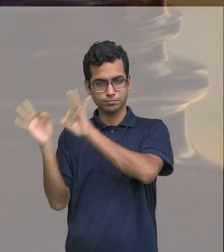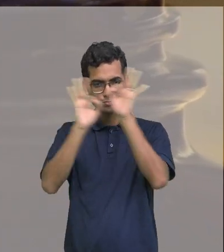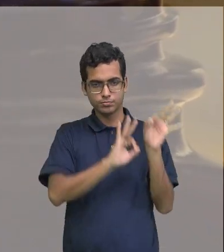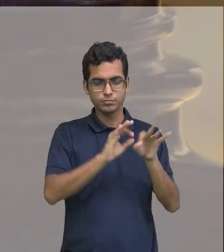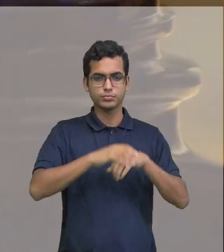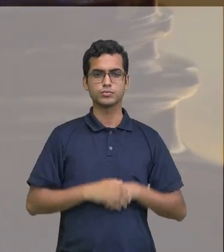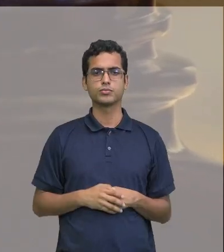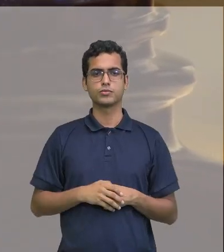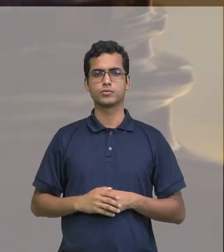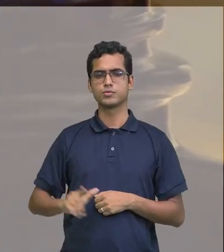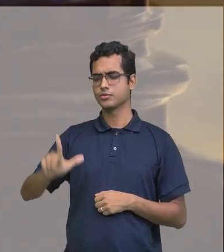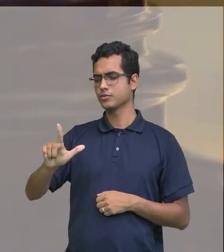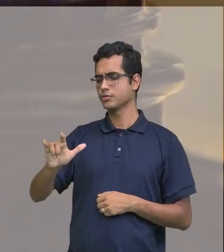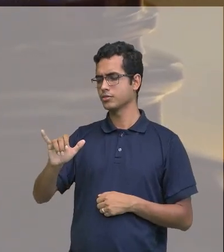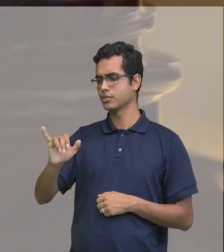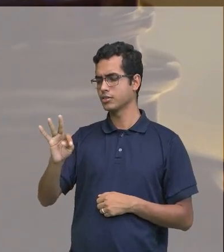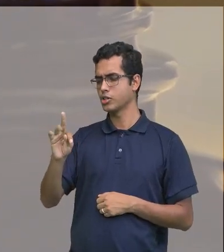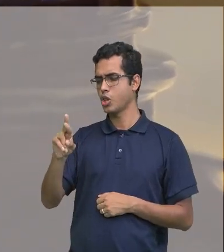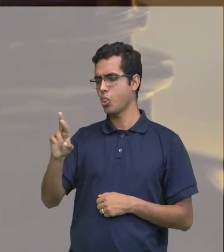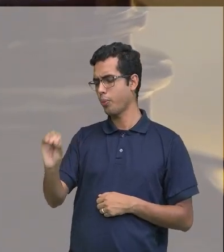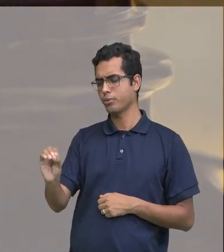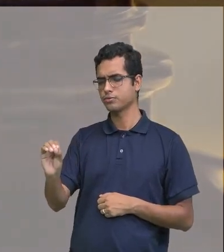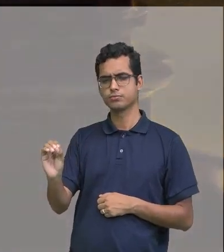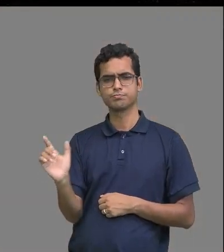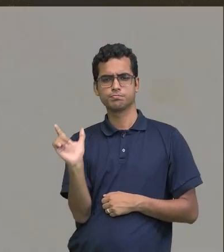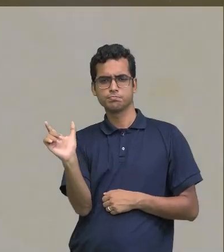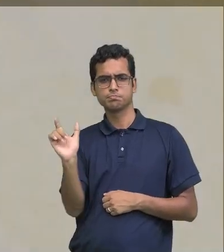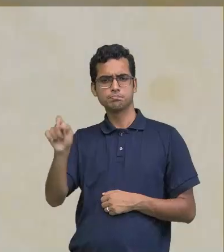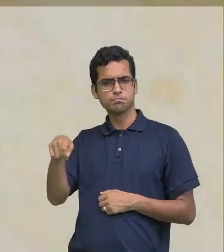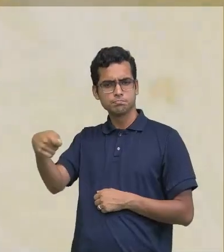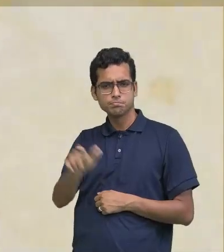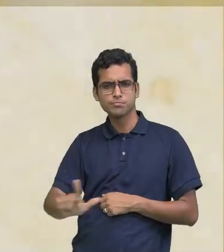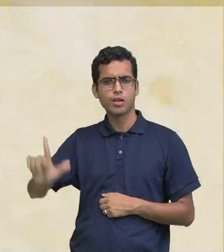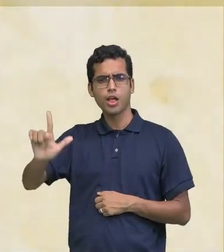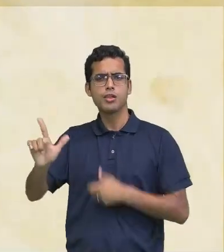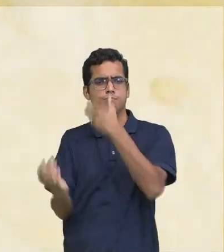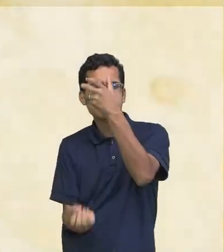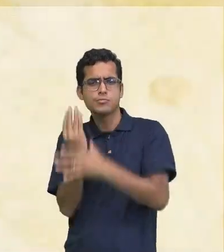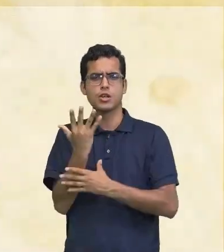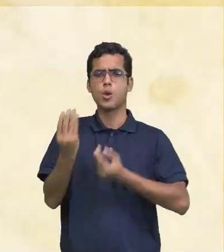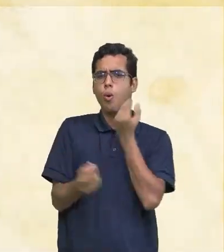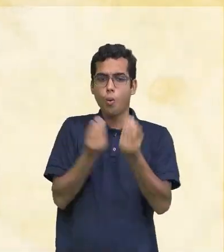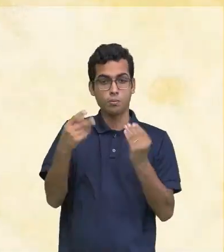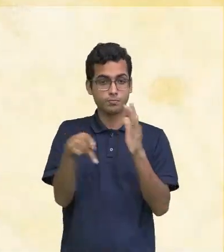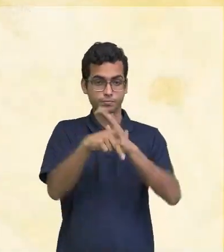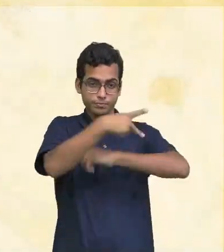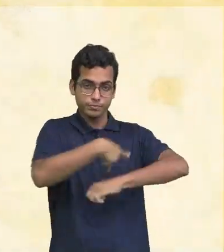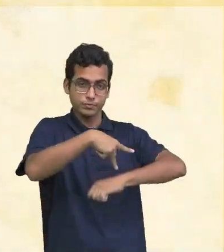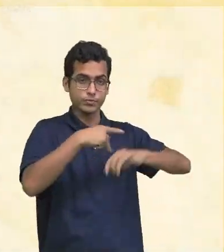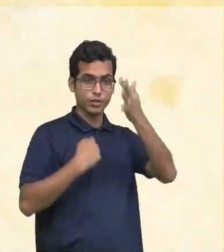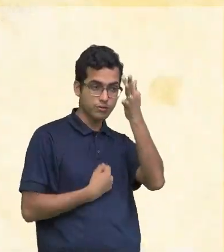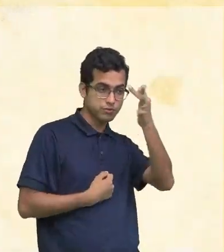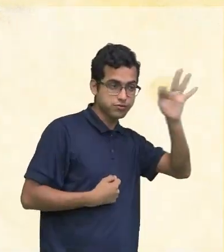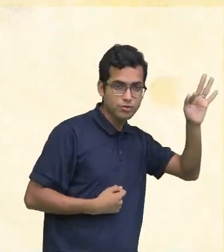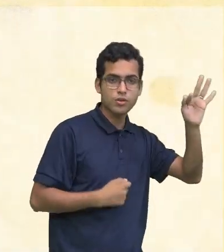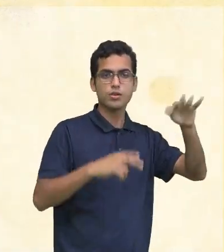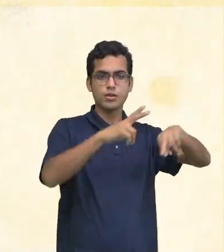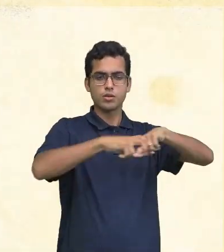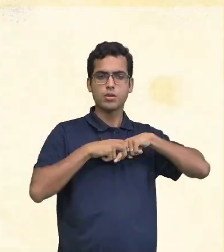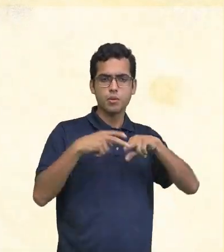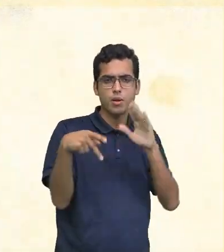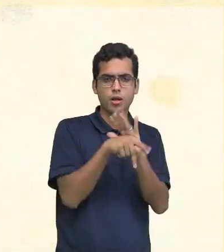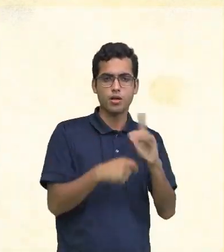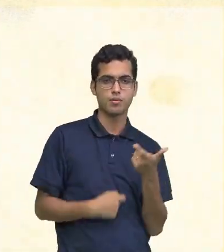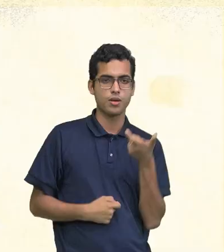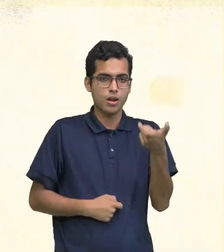Qual a origem da palavra litro? A jornada da palavra litro começa na França, derivada do termo litron,